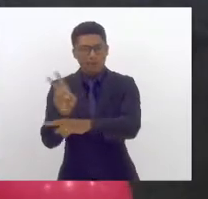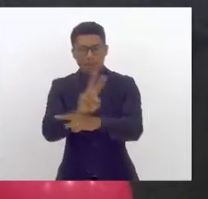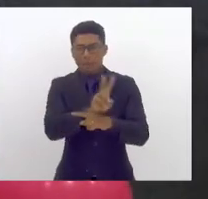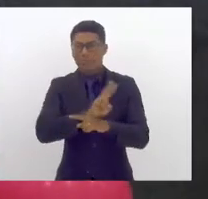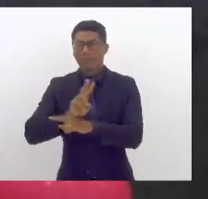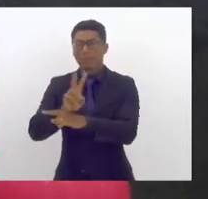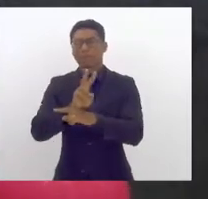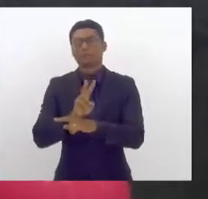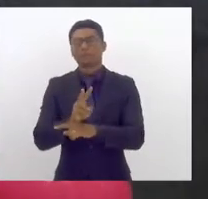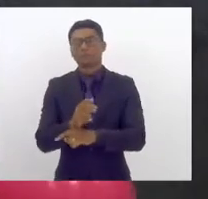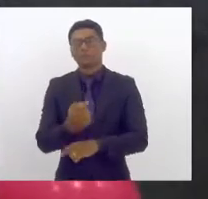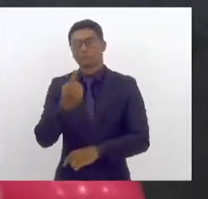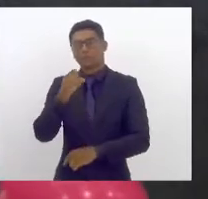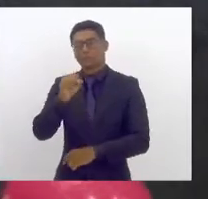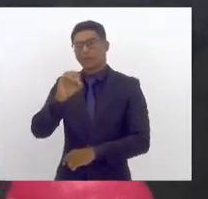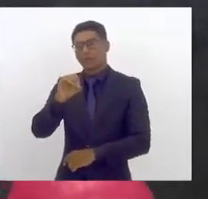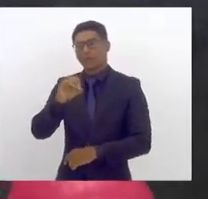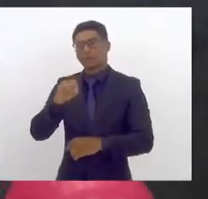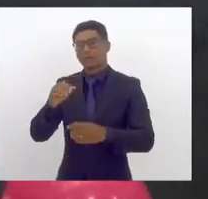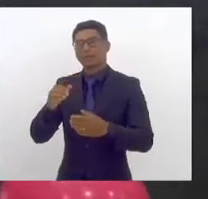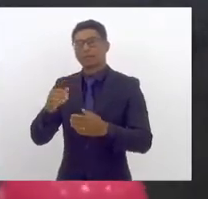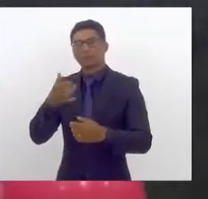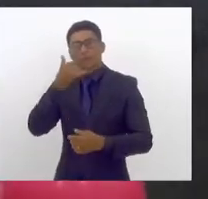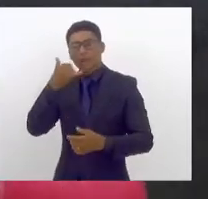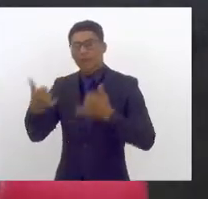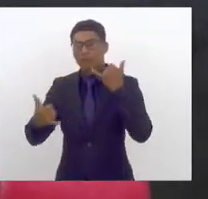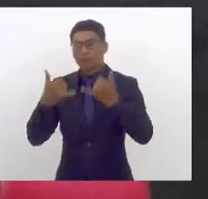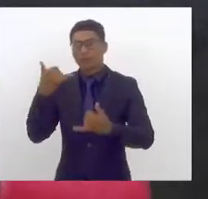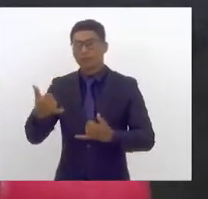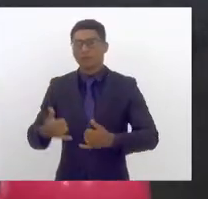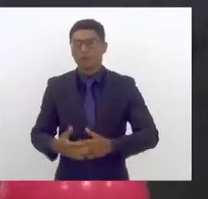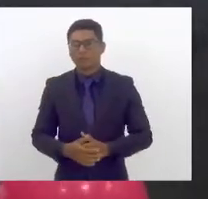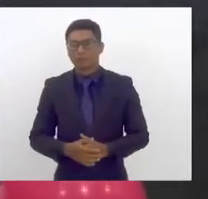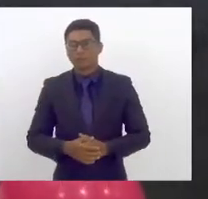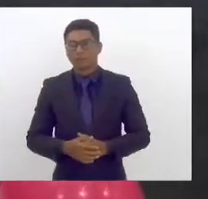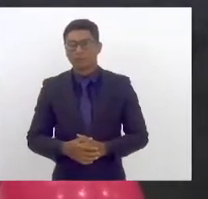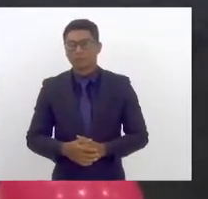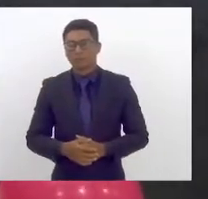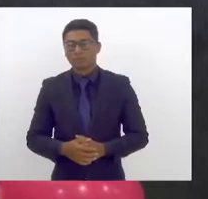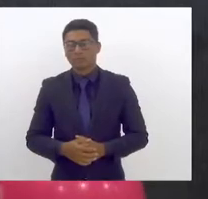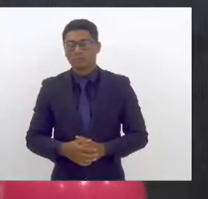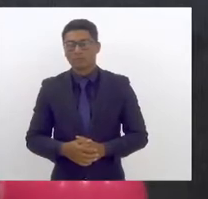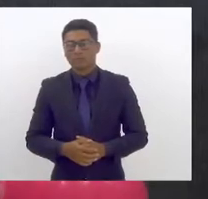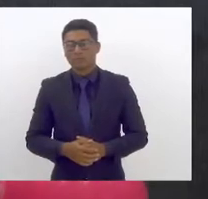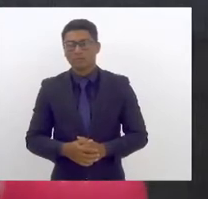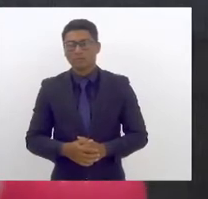80 neles independente dessa roupa